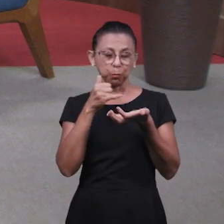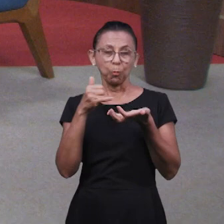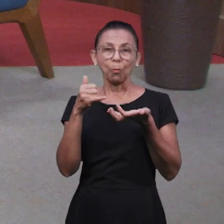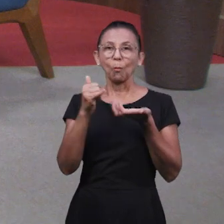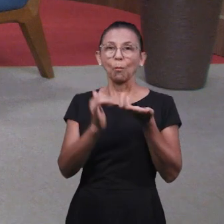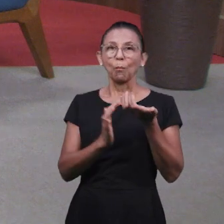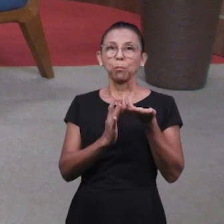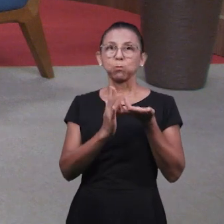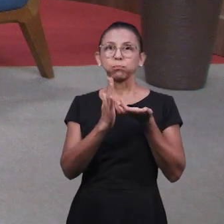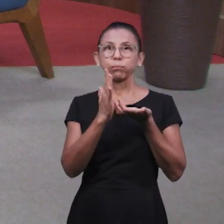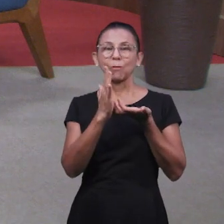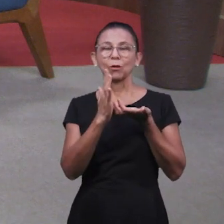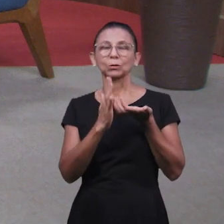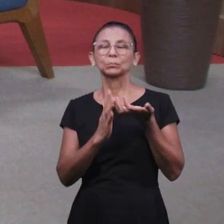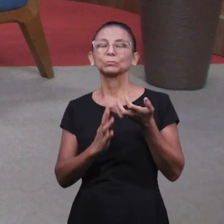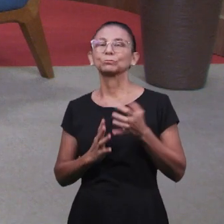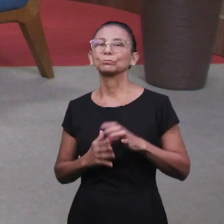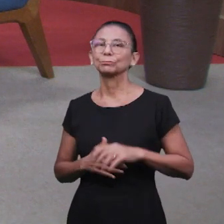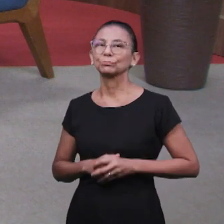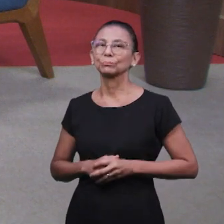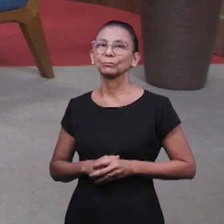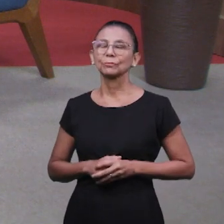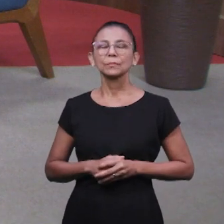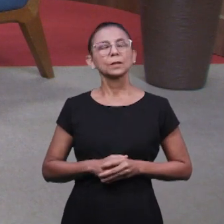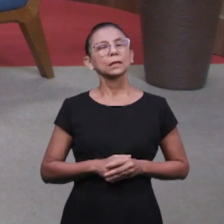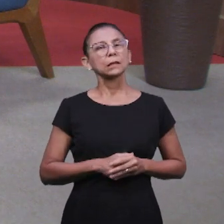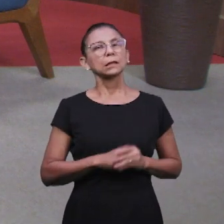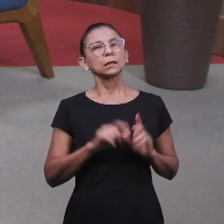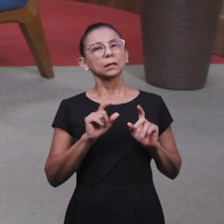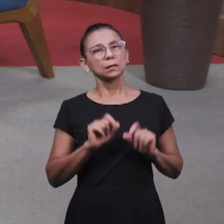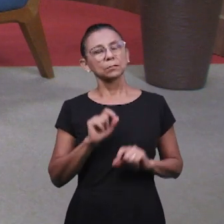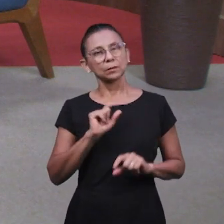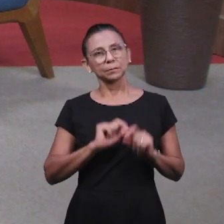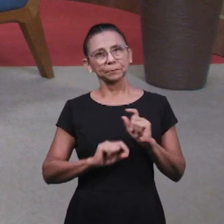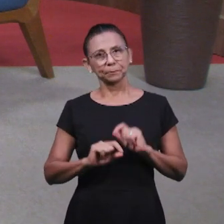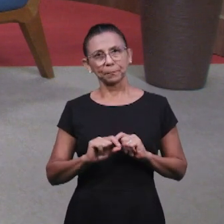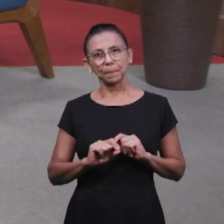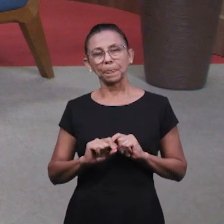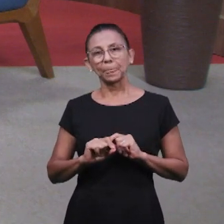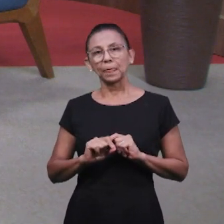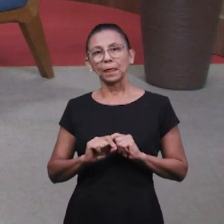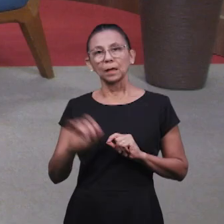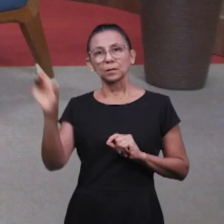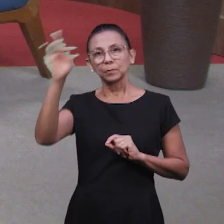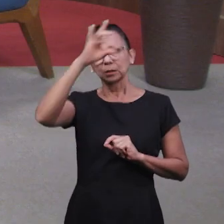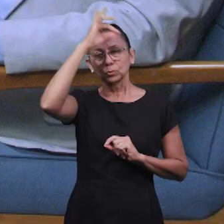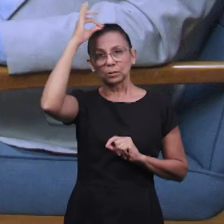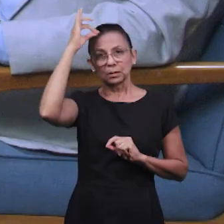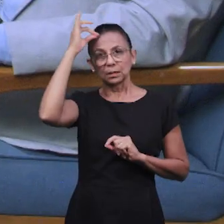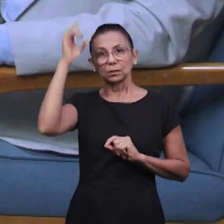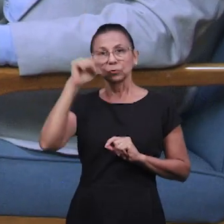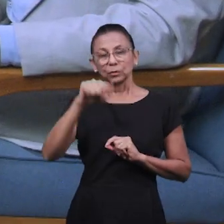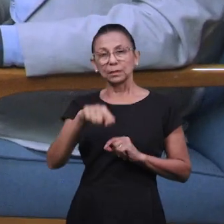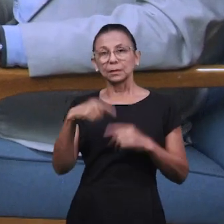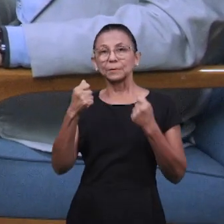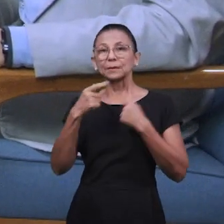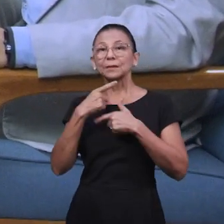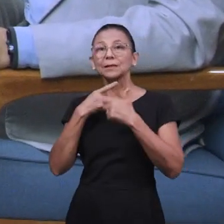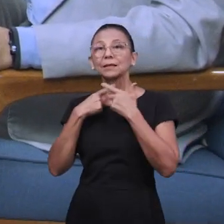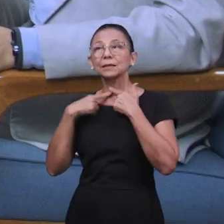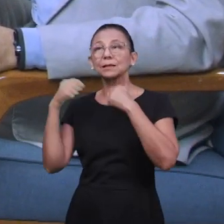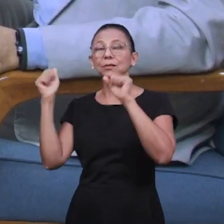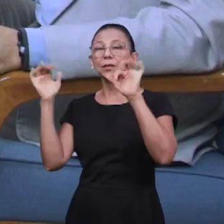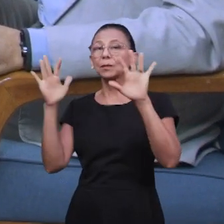Espírito Santo, a bênção do Espírito Santo, vamos precisar buscar esta bênção. Ele